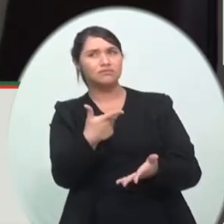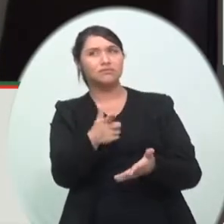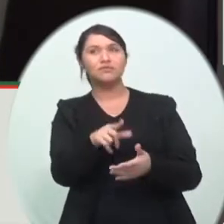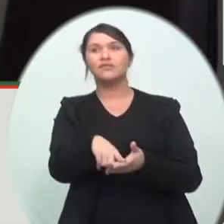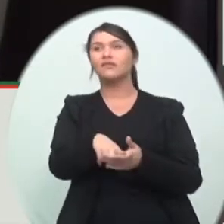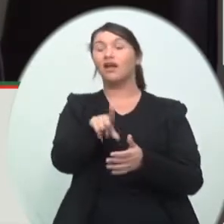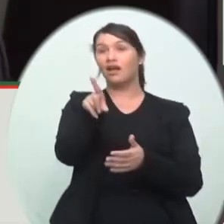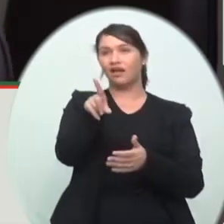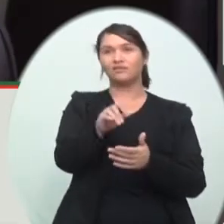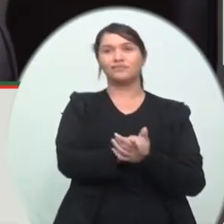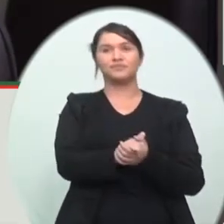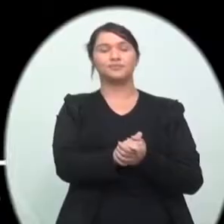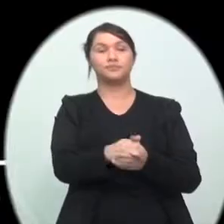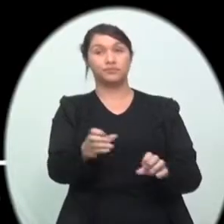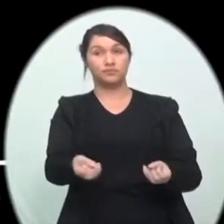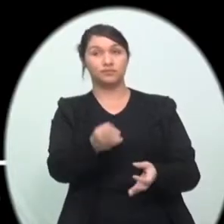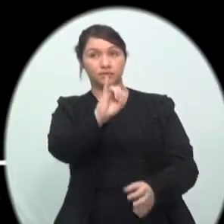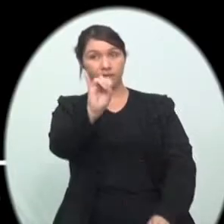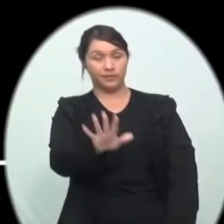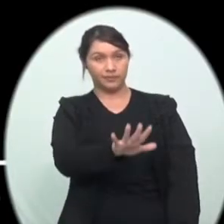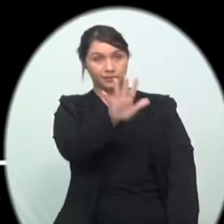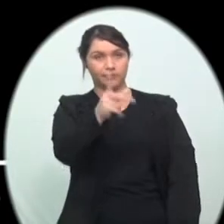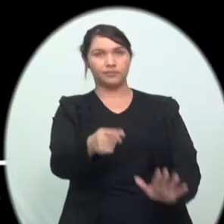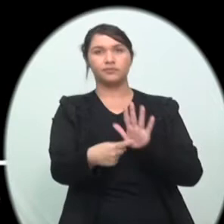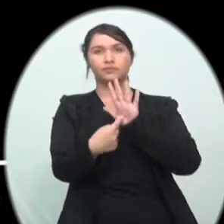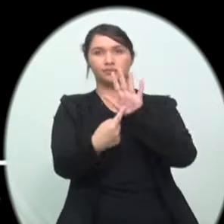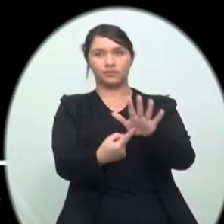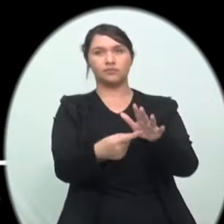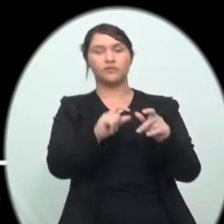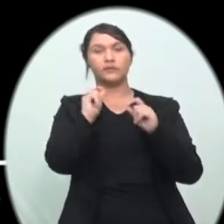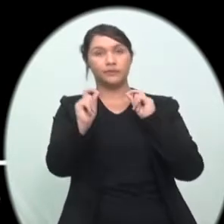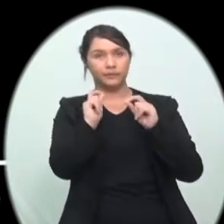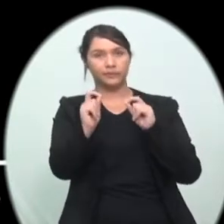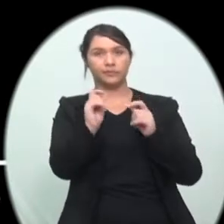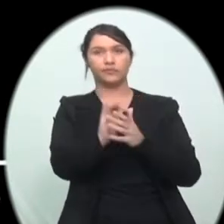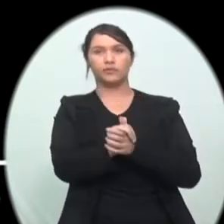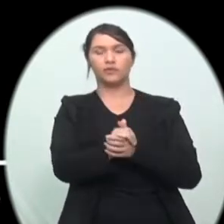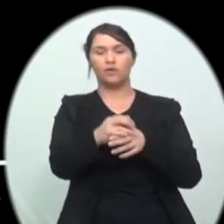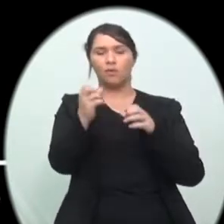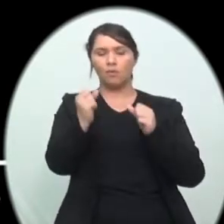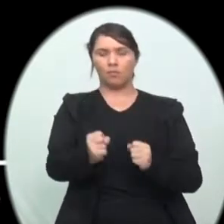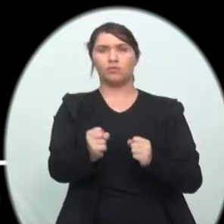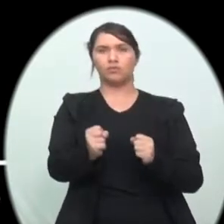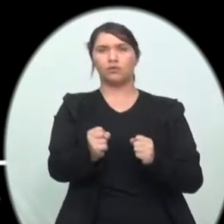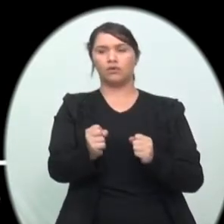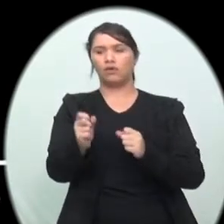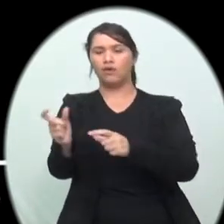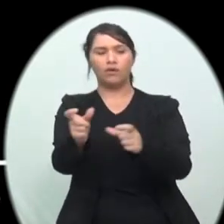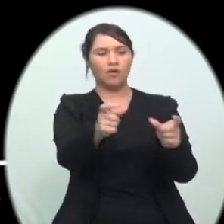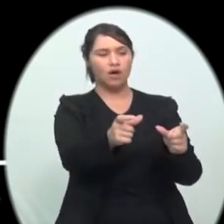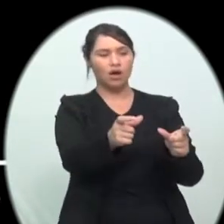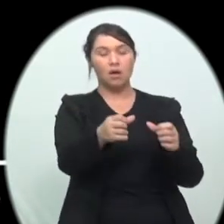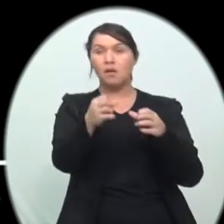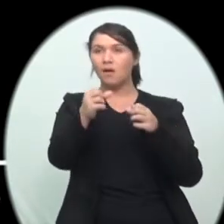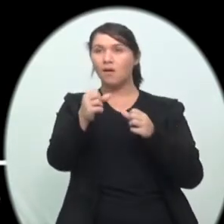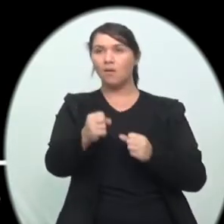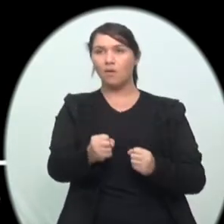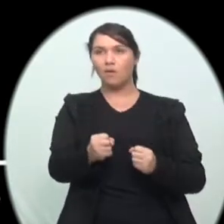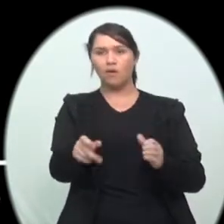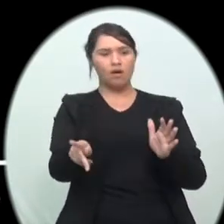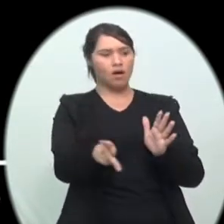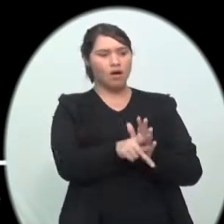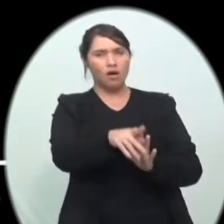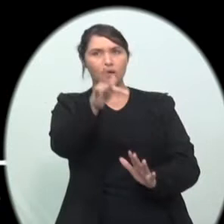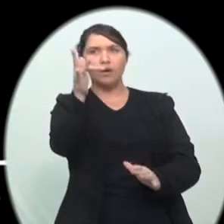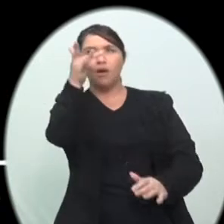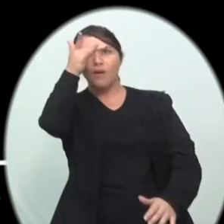Está lá na tela. Esse gráfico lá mostra que cada vez mais o poder está nas pessoas. Ou seja, quanto mais